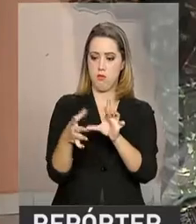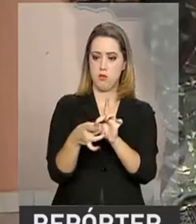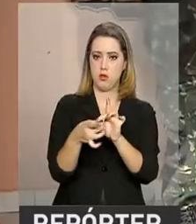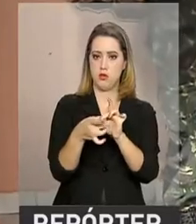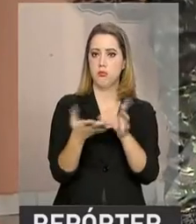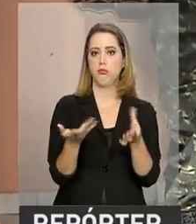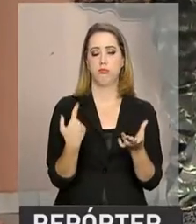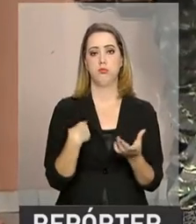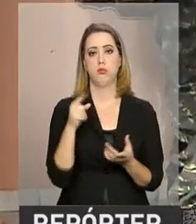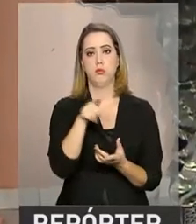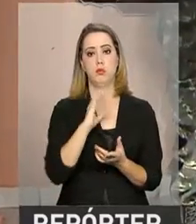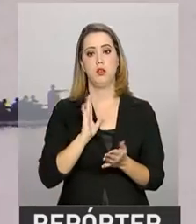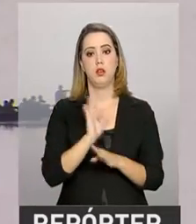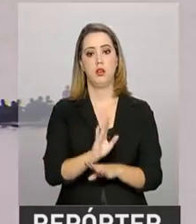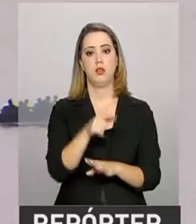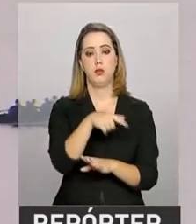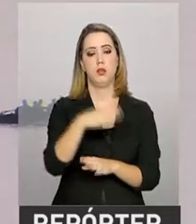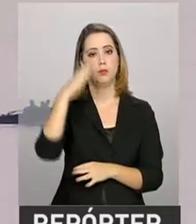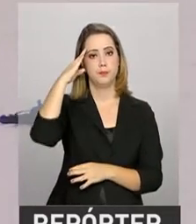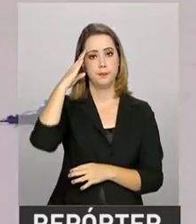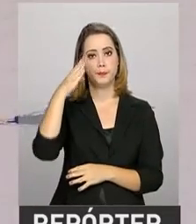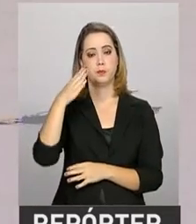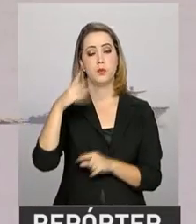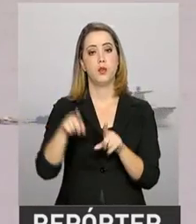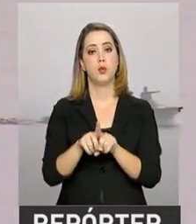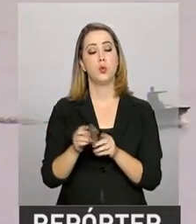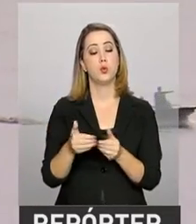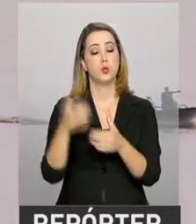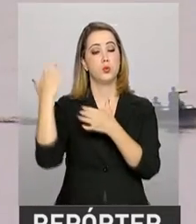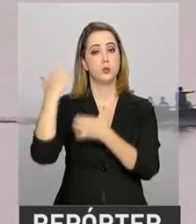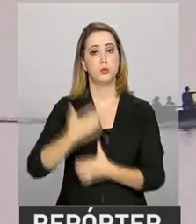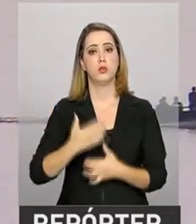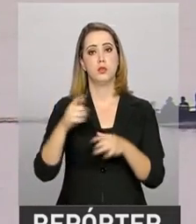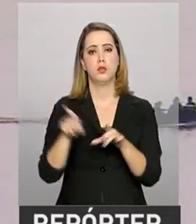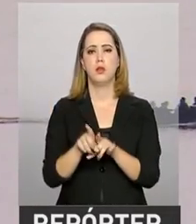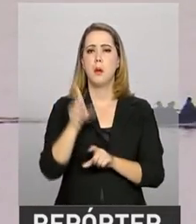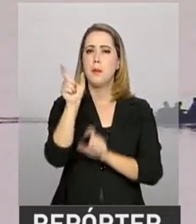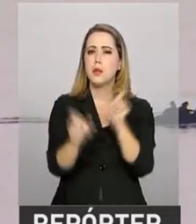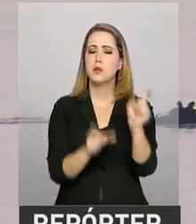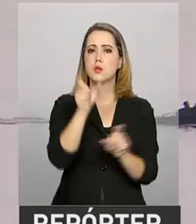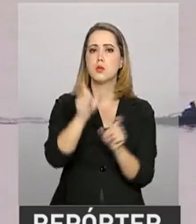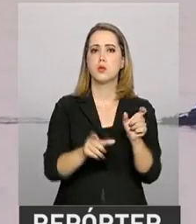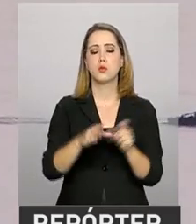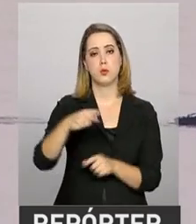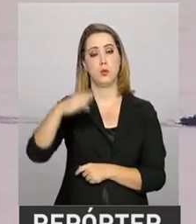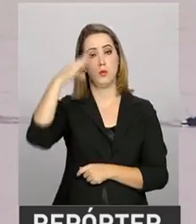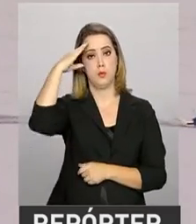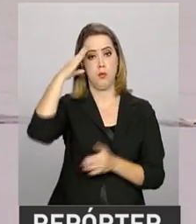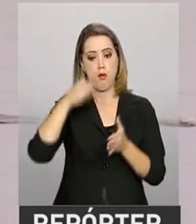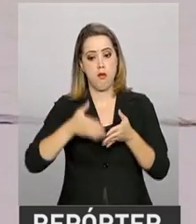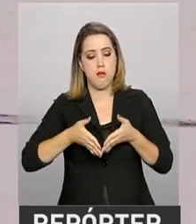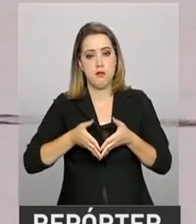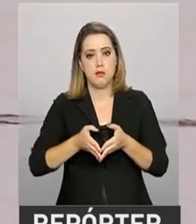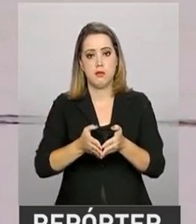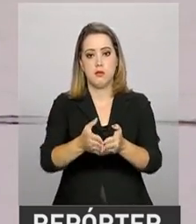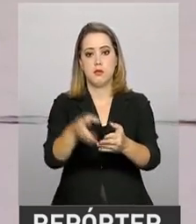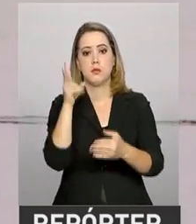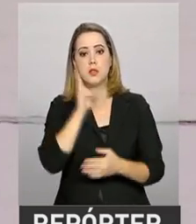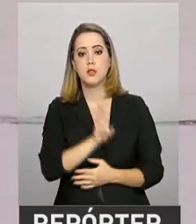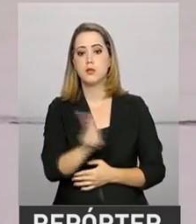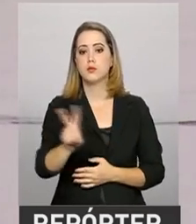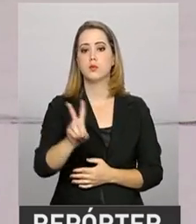com a Capitania dos Portos. Em parceria com o Exército, agentes da Marinha fazem um patrulhamento nos rios da